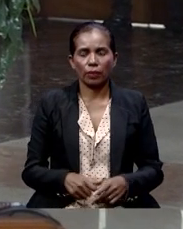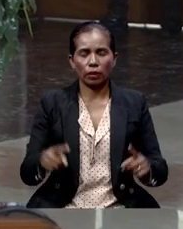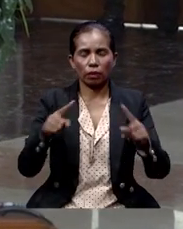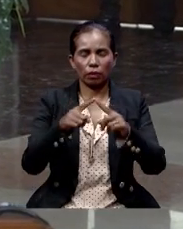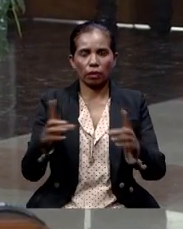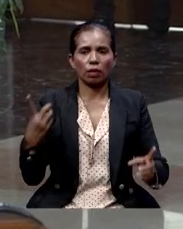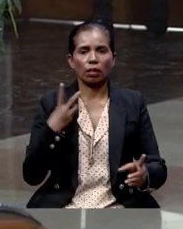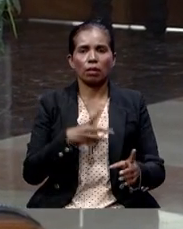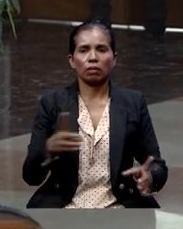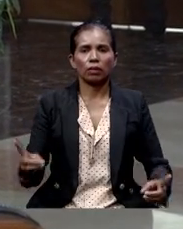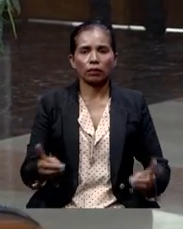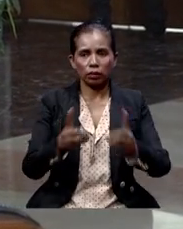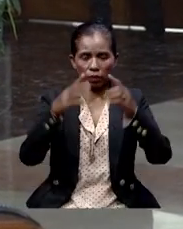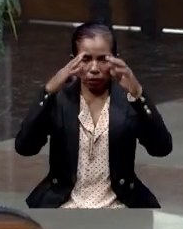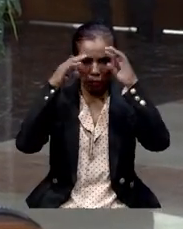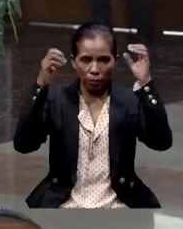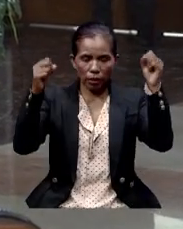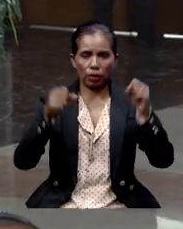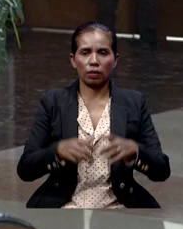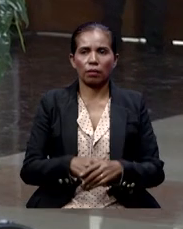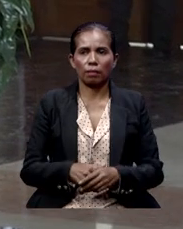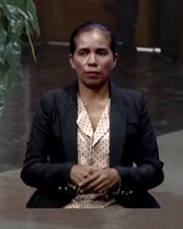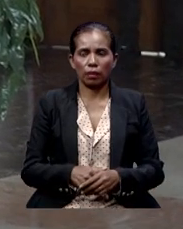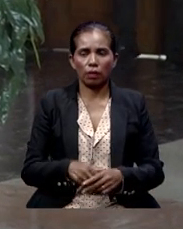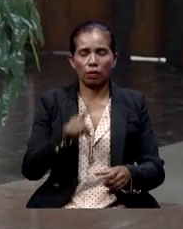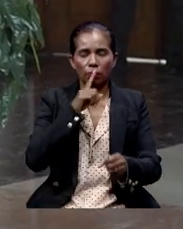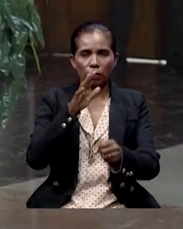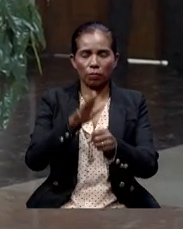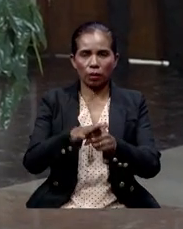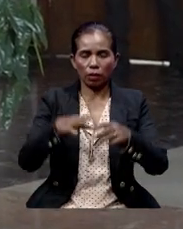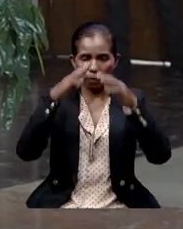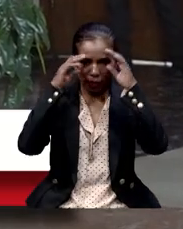Asoronaya Presidente, cumprimenta na Presidente,